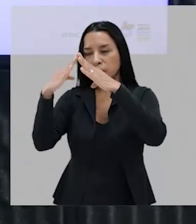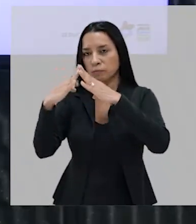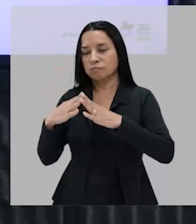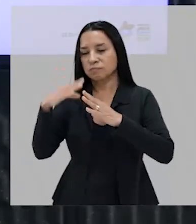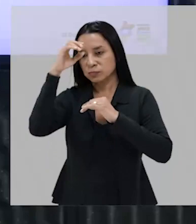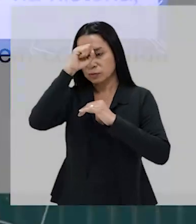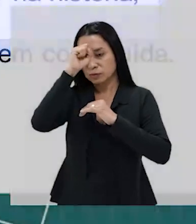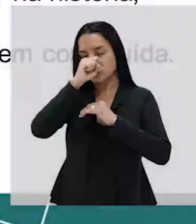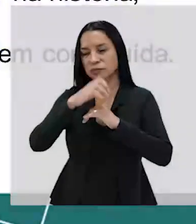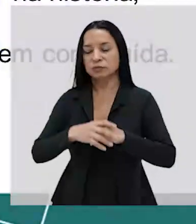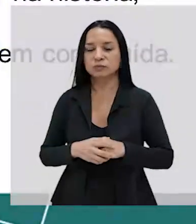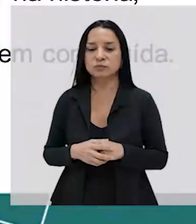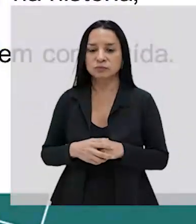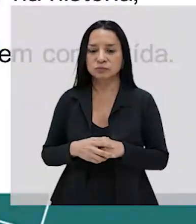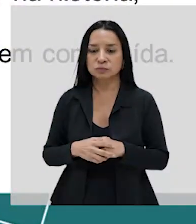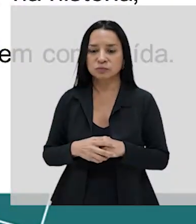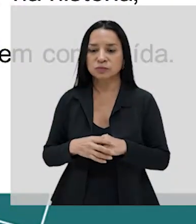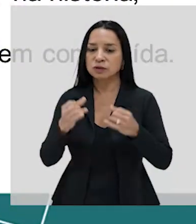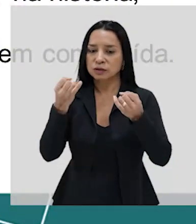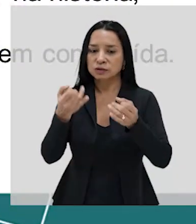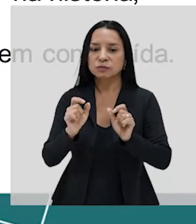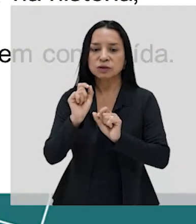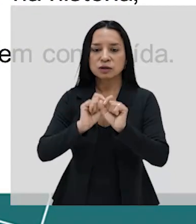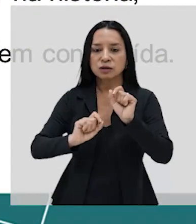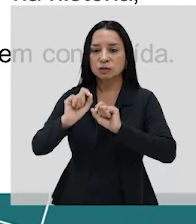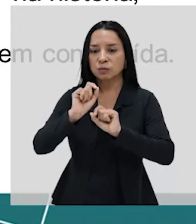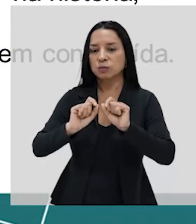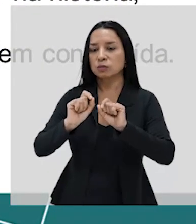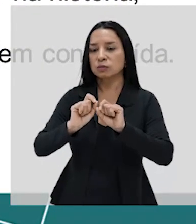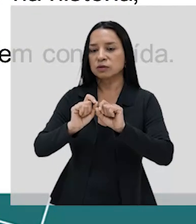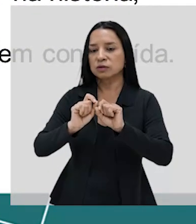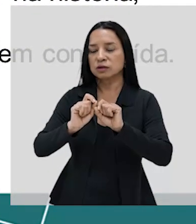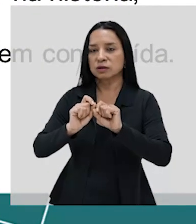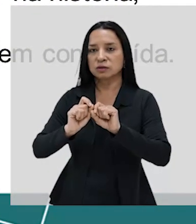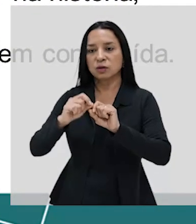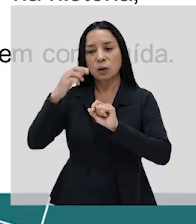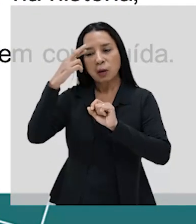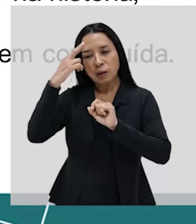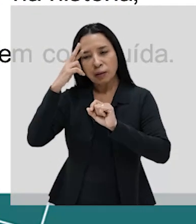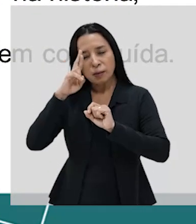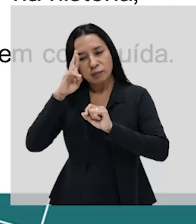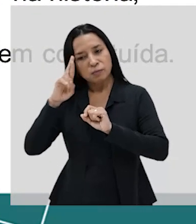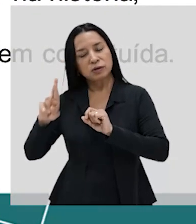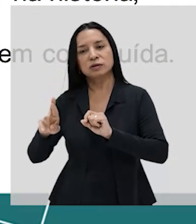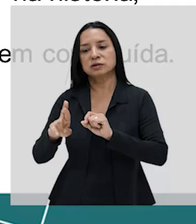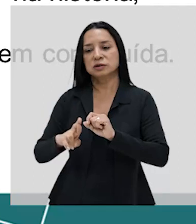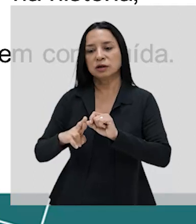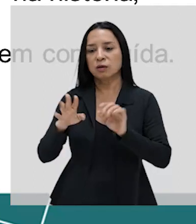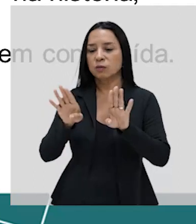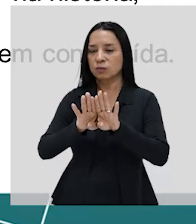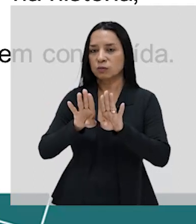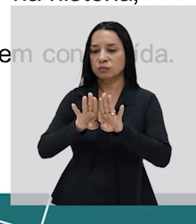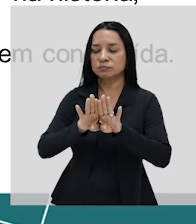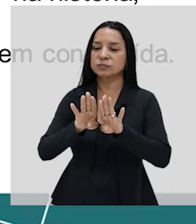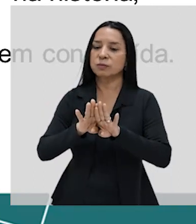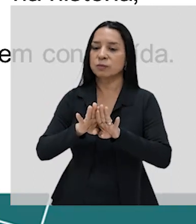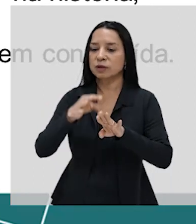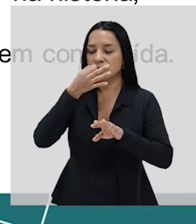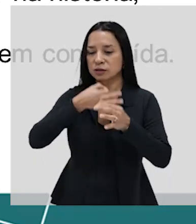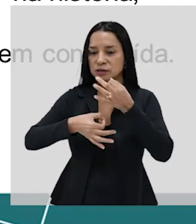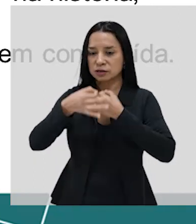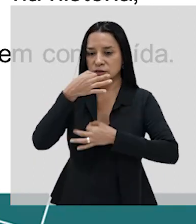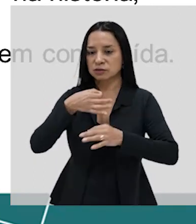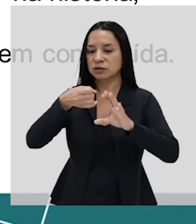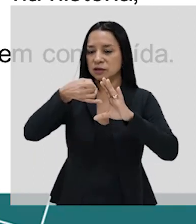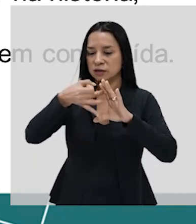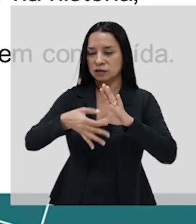fique conosco. Nós vamos falar um pouco sobre reflexão e crítica. A gente sabe que a característica da filosofia é trazer